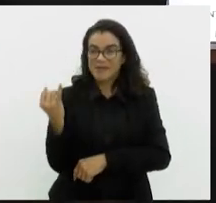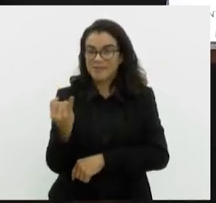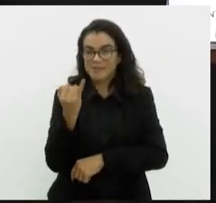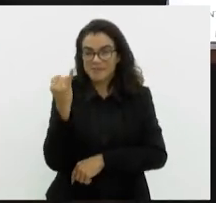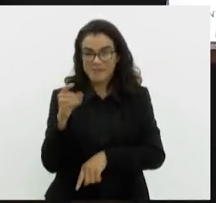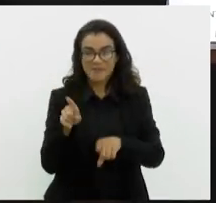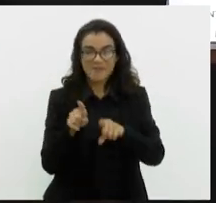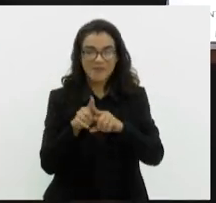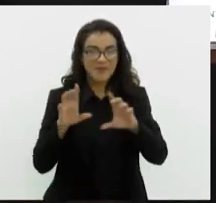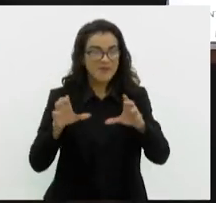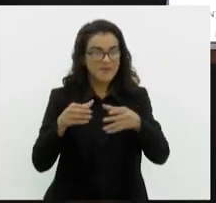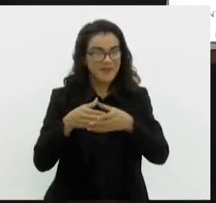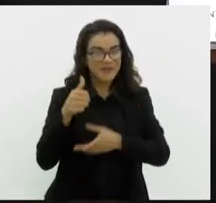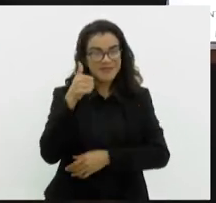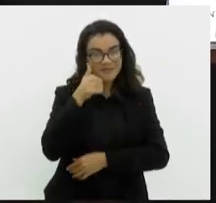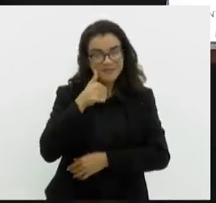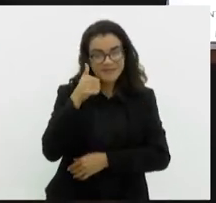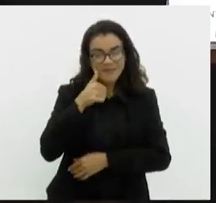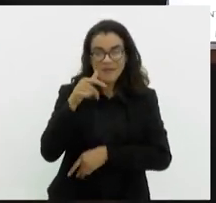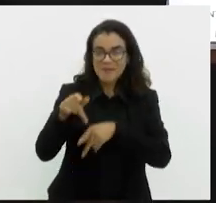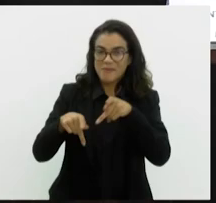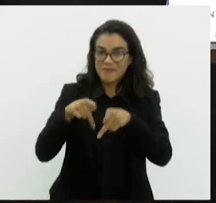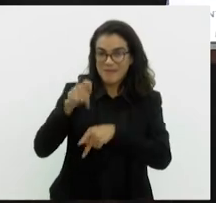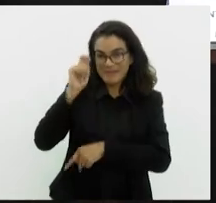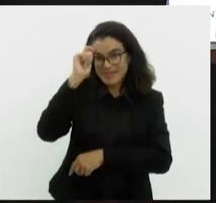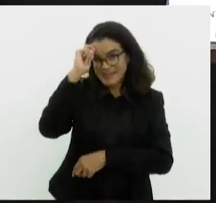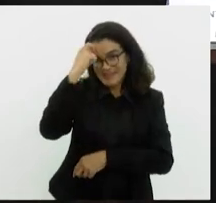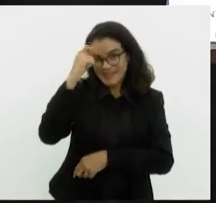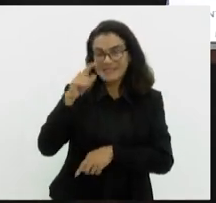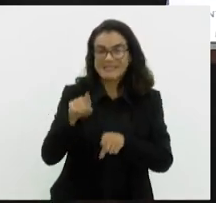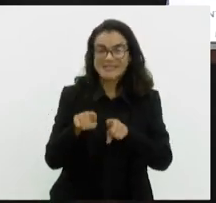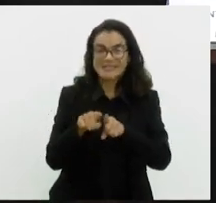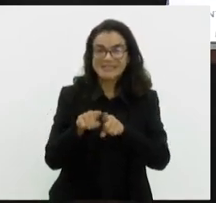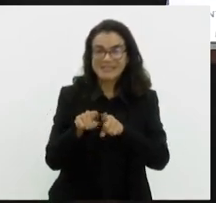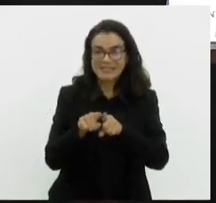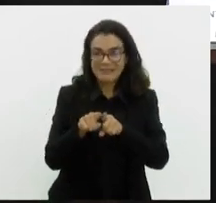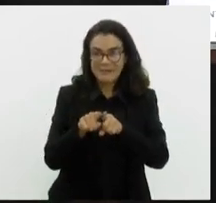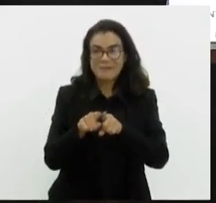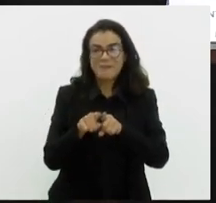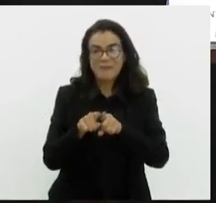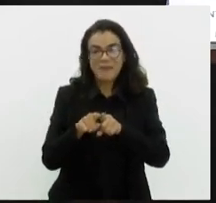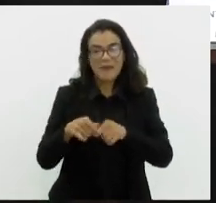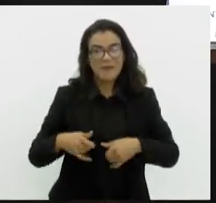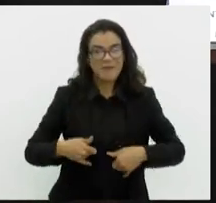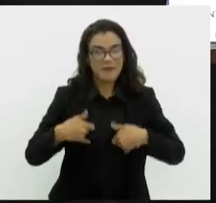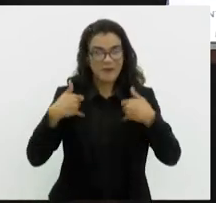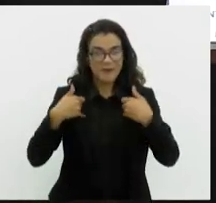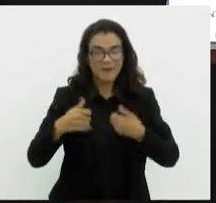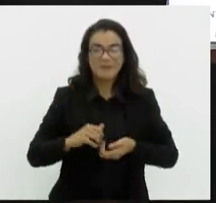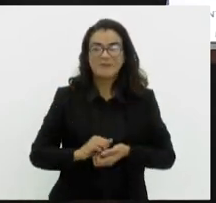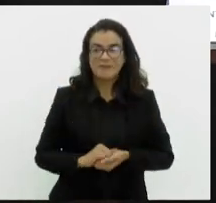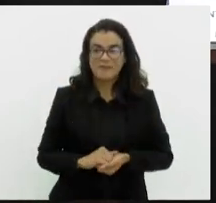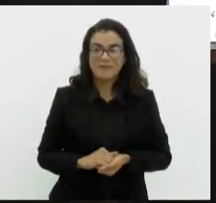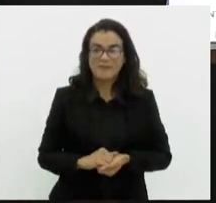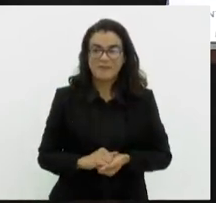nossa comunidade de mulheres, nosso povo preto. Muito obrigada mais uma vez por ter aceitado. Para nós é um imenso orgulho.